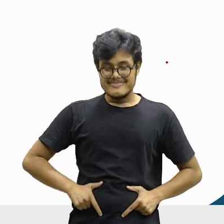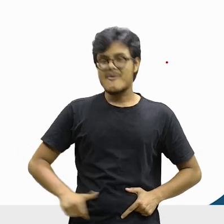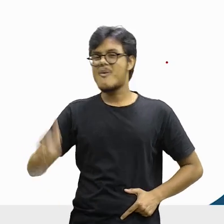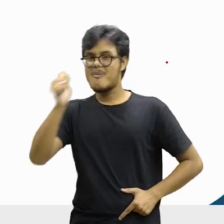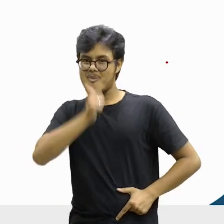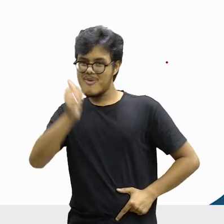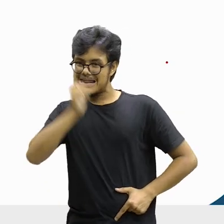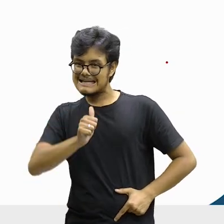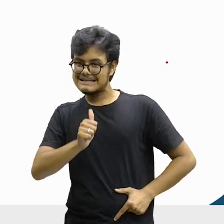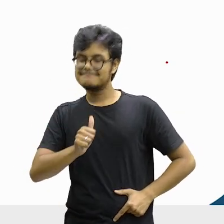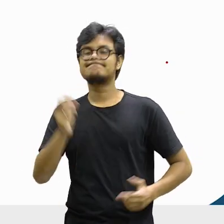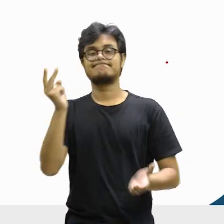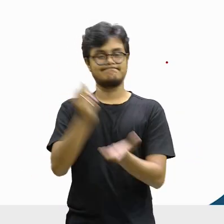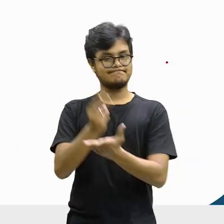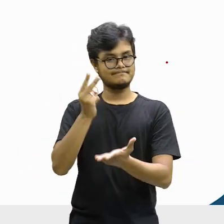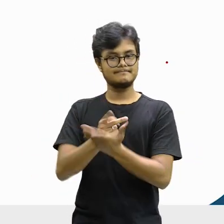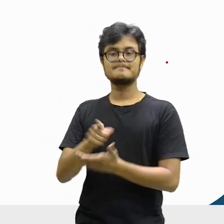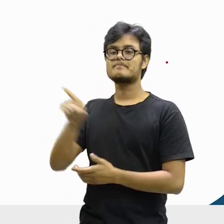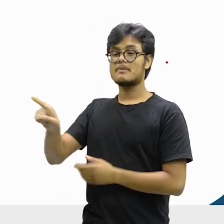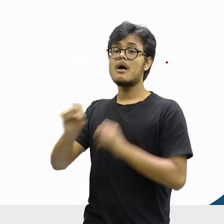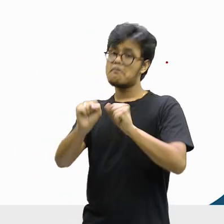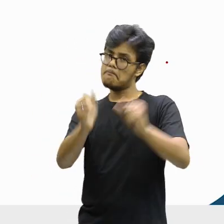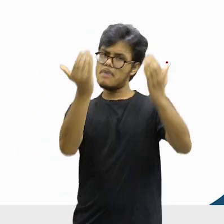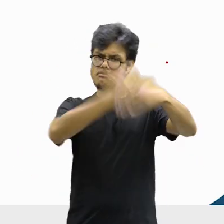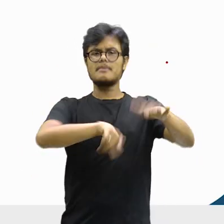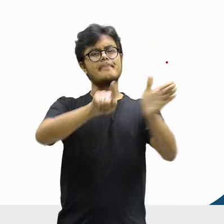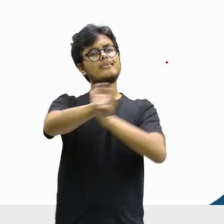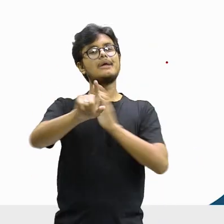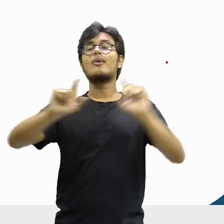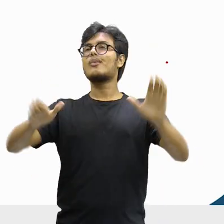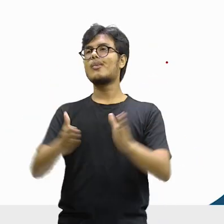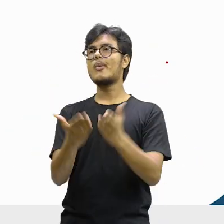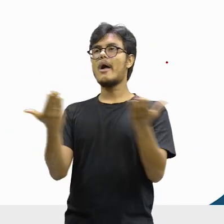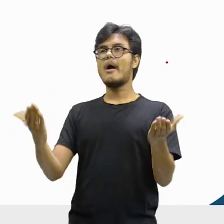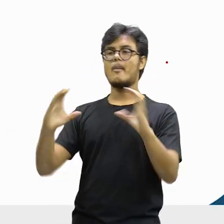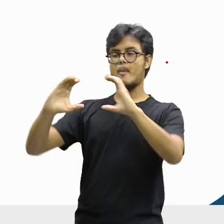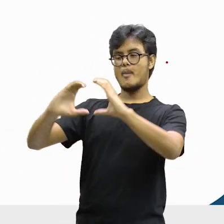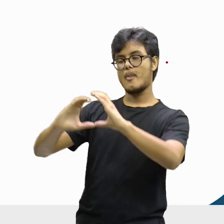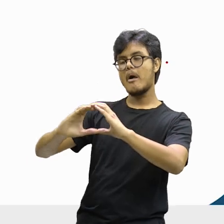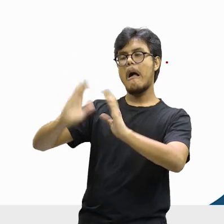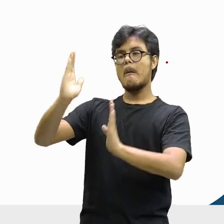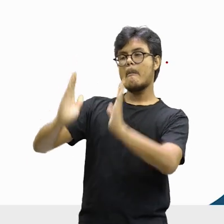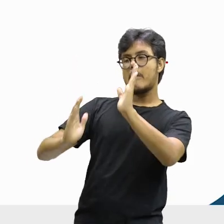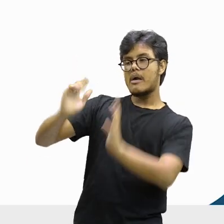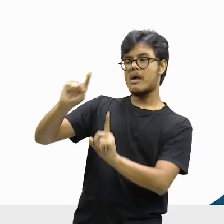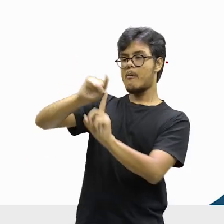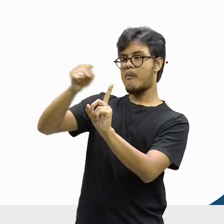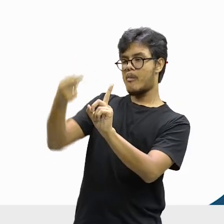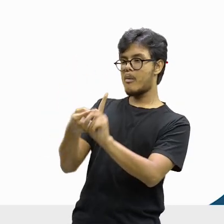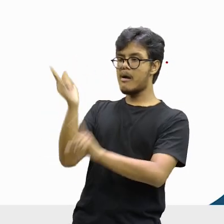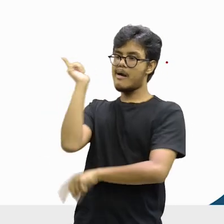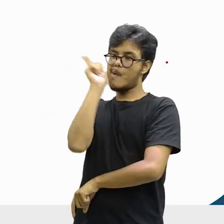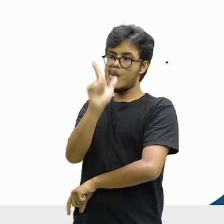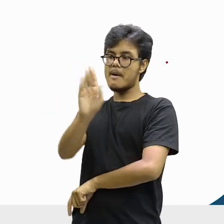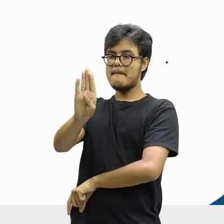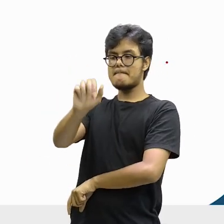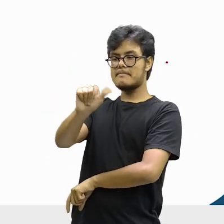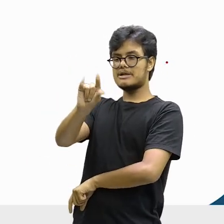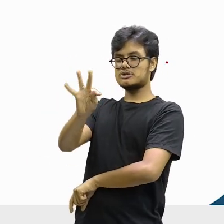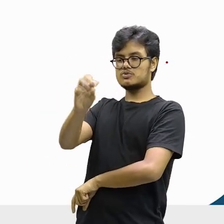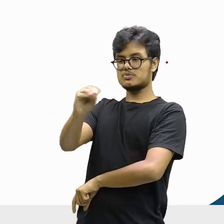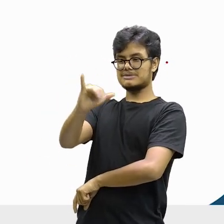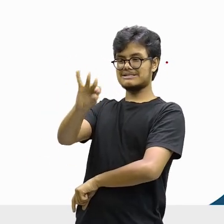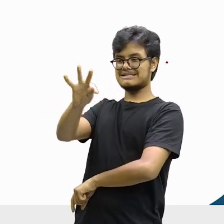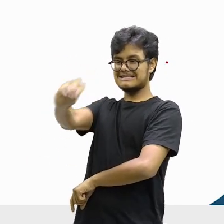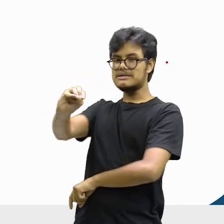não esqueça disso, que ele pode te perguntar em prova, certo? A fase embrionária que chega no útero para ocorrer